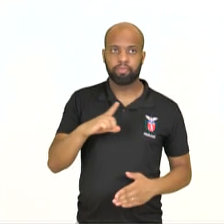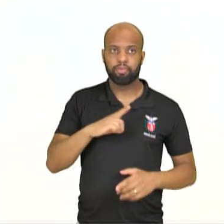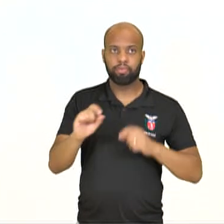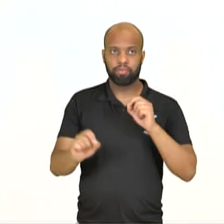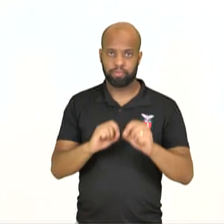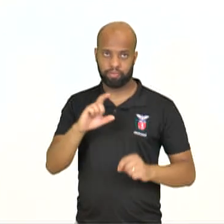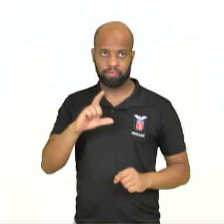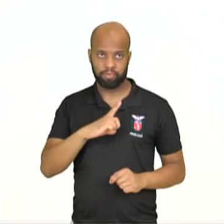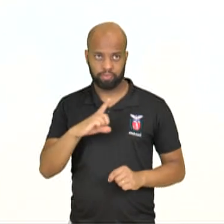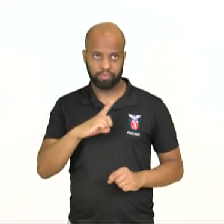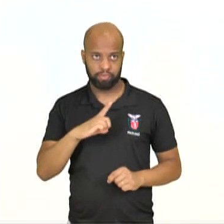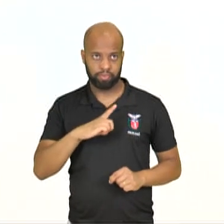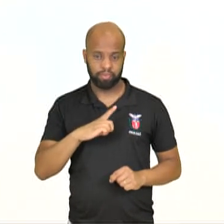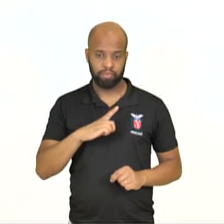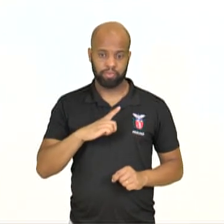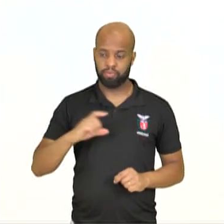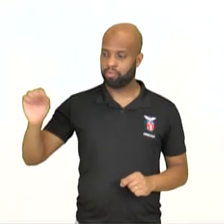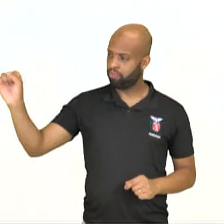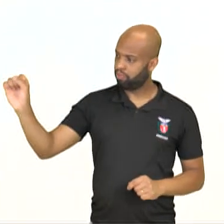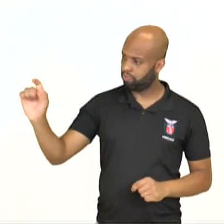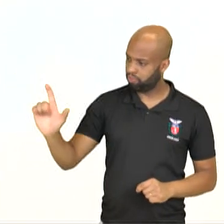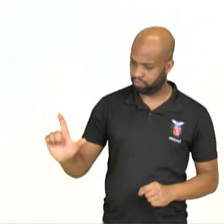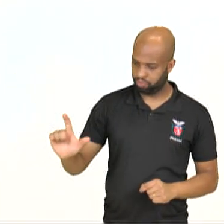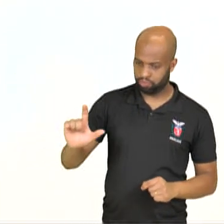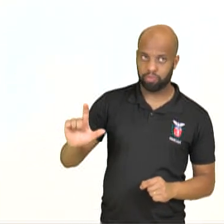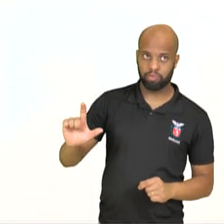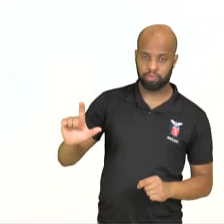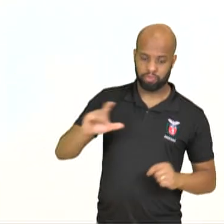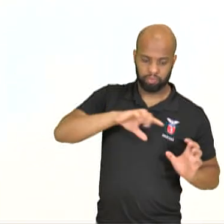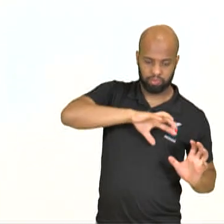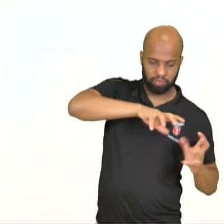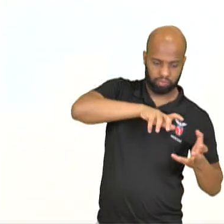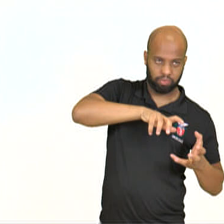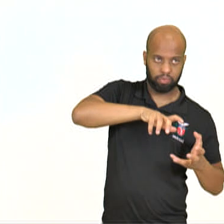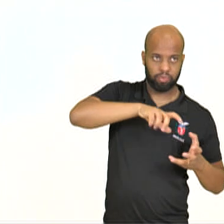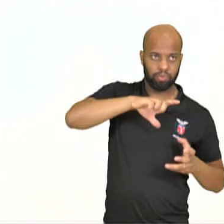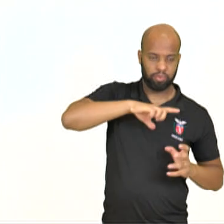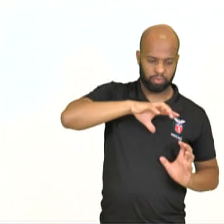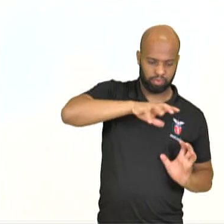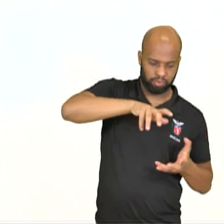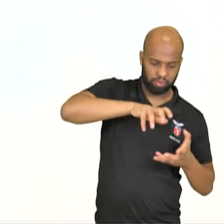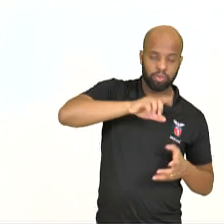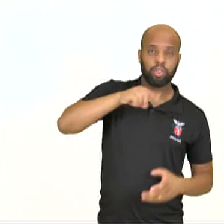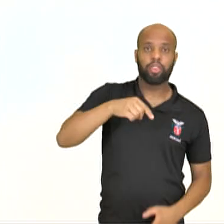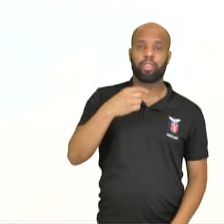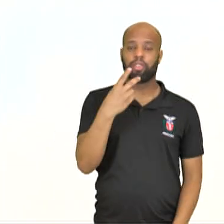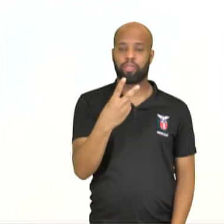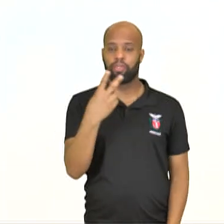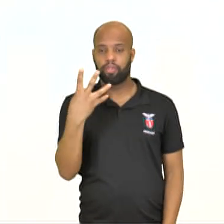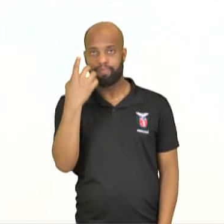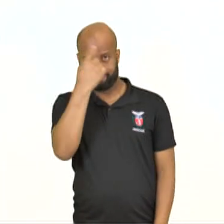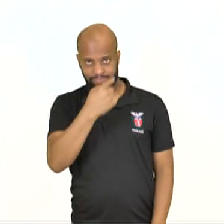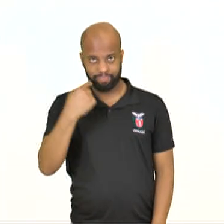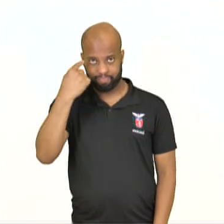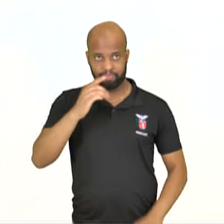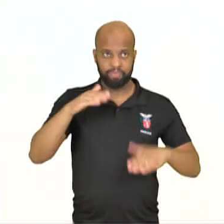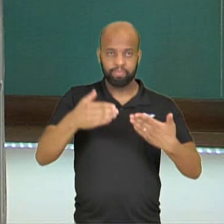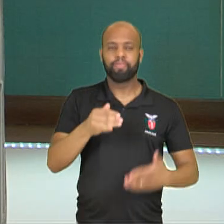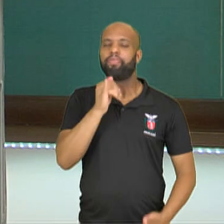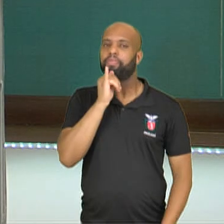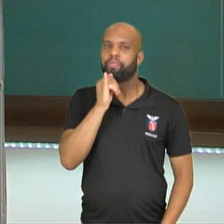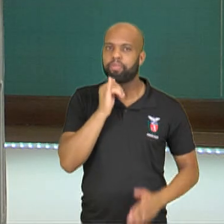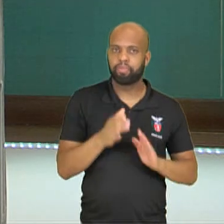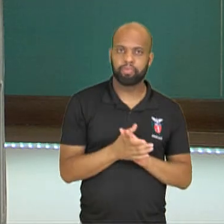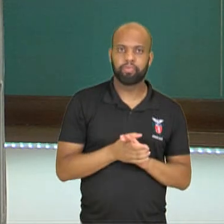referência, ele destaca que a rotação do nosso planeta é de aproximadamente 24 horas. Então, para que o nosso